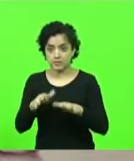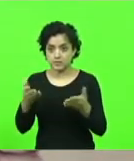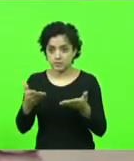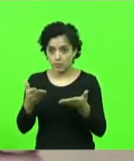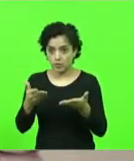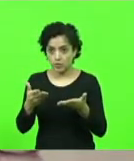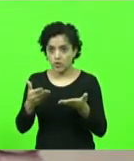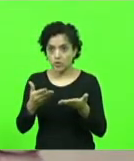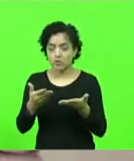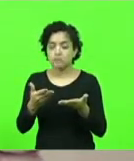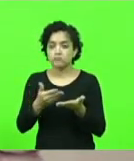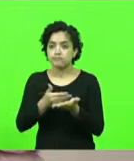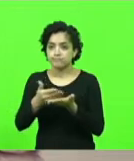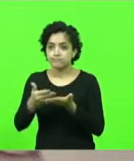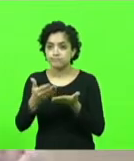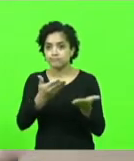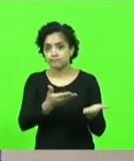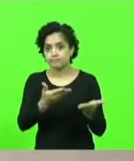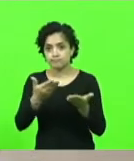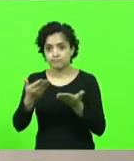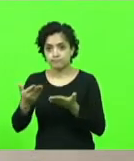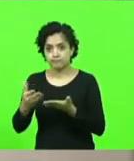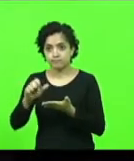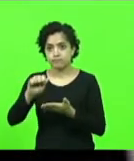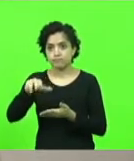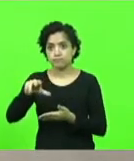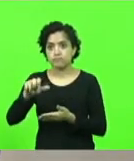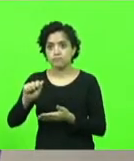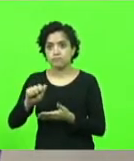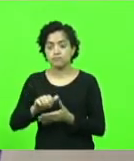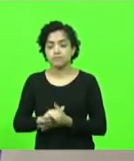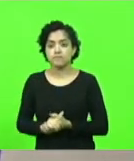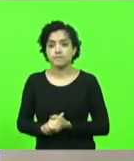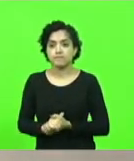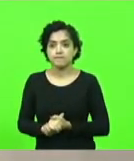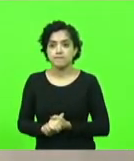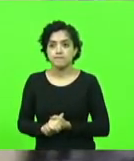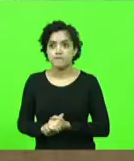Abra a palavra a jornalista e escritora Ana lavratti